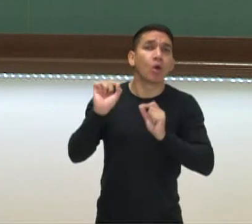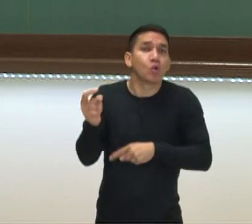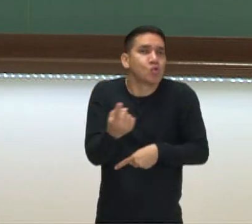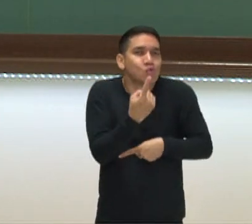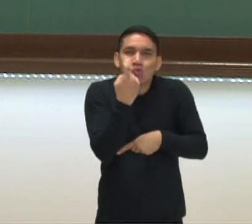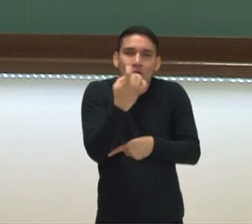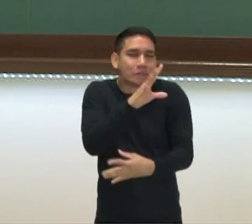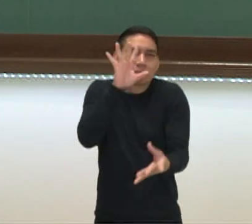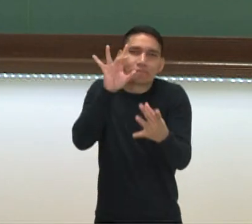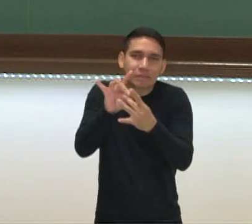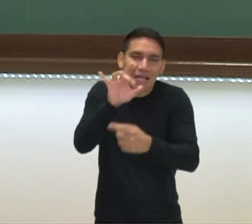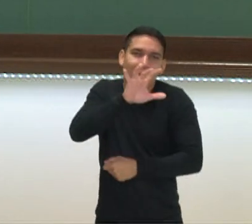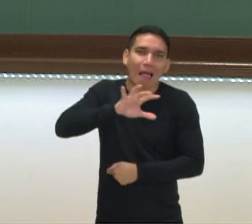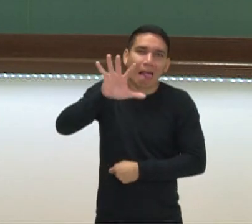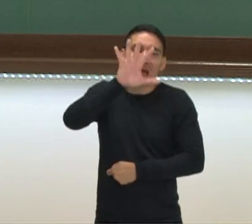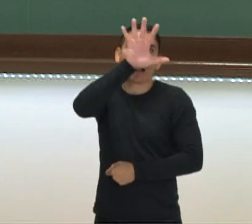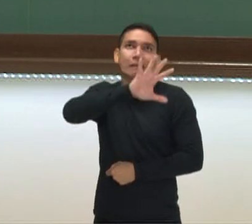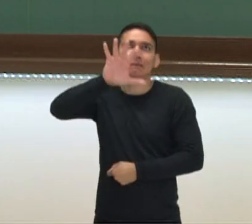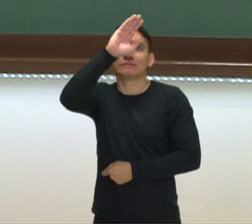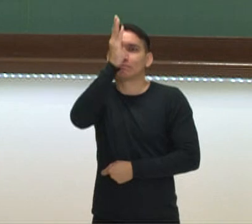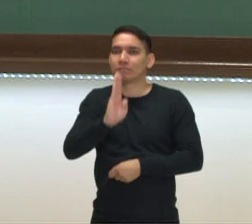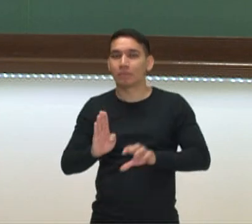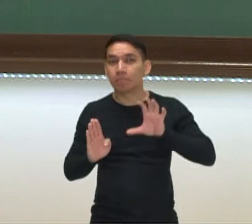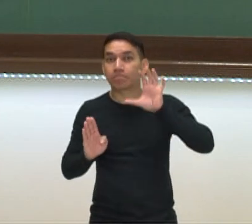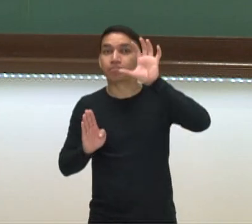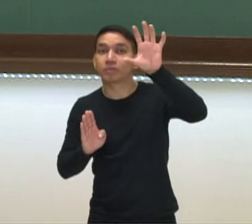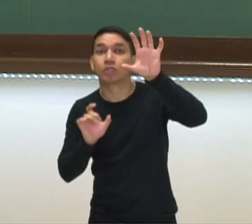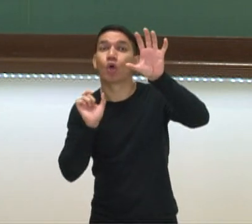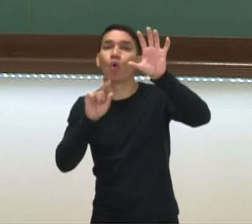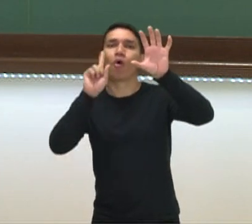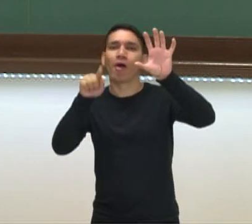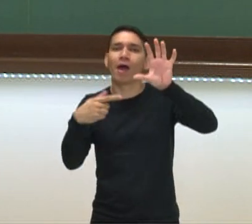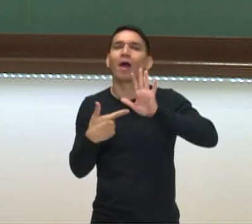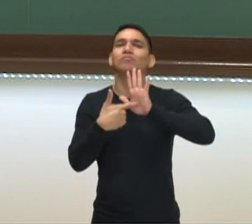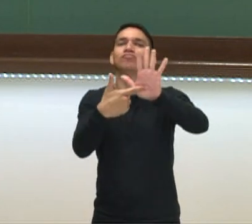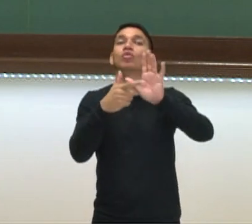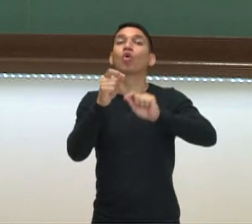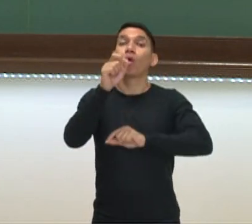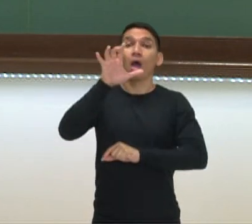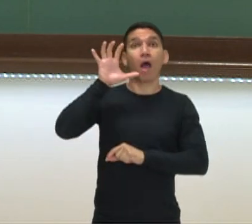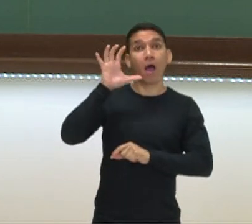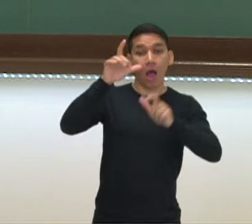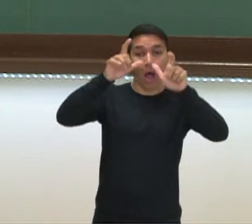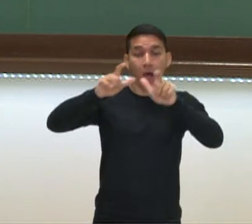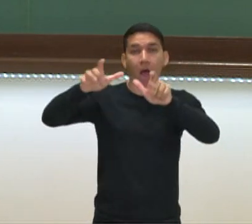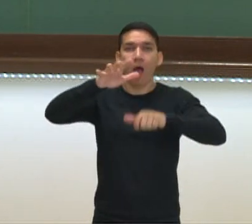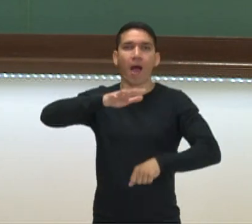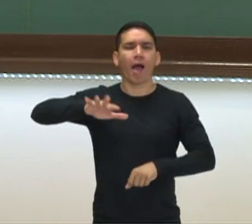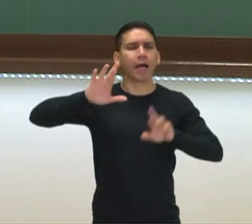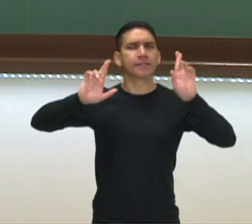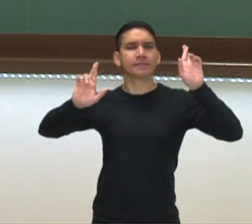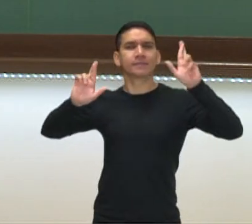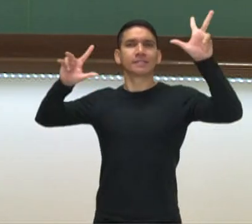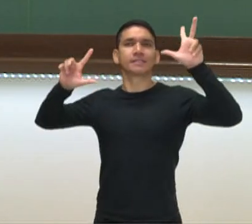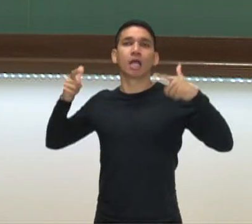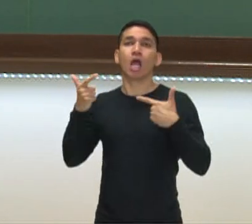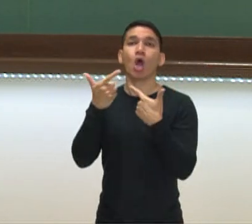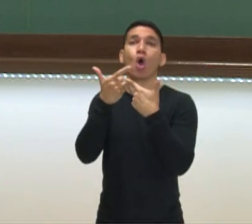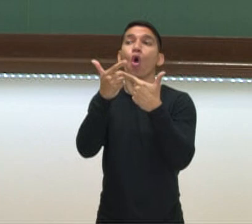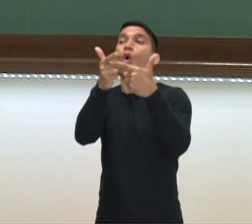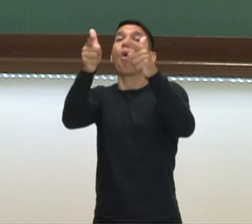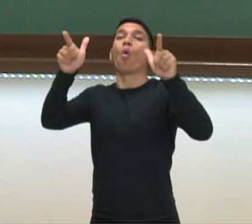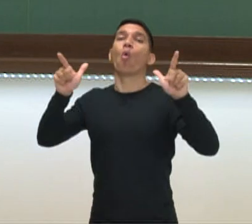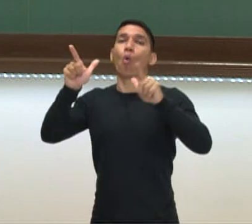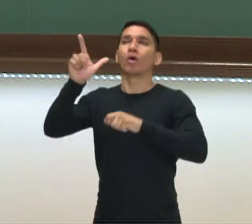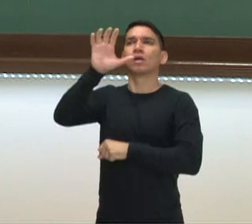únicas daquela parte do território, que fazem justamente com que essa região seja diferente das outras